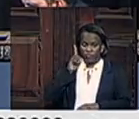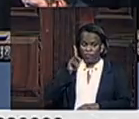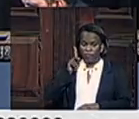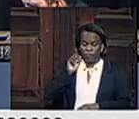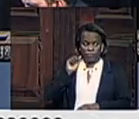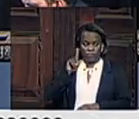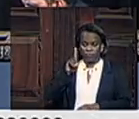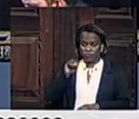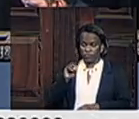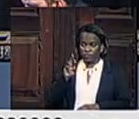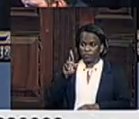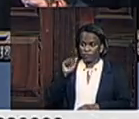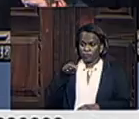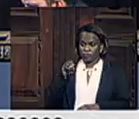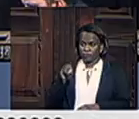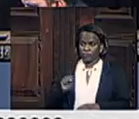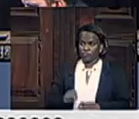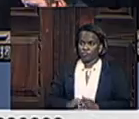Ramos.